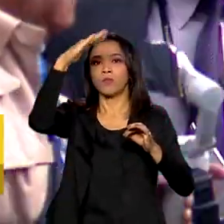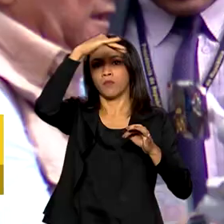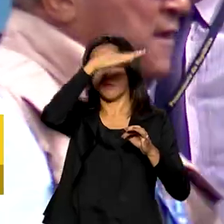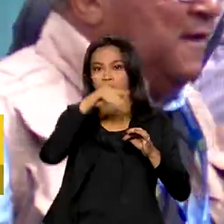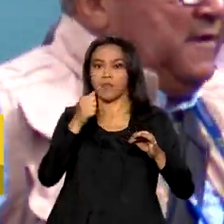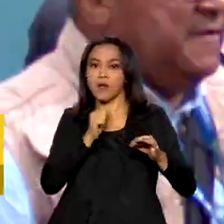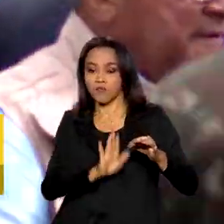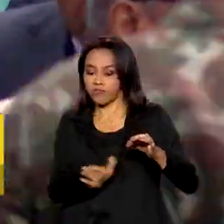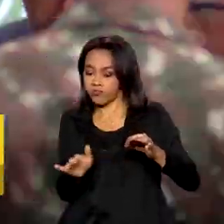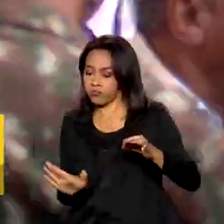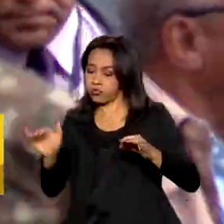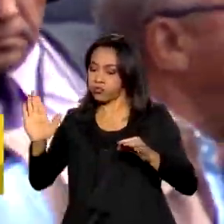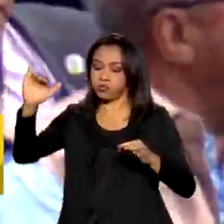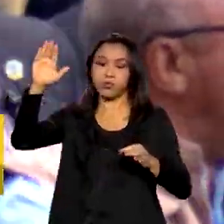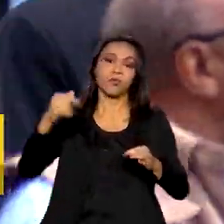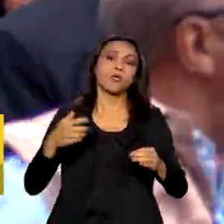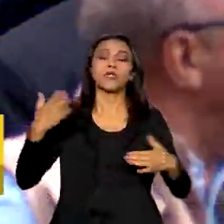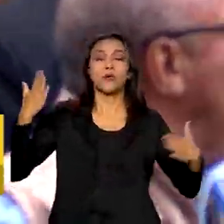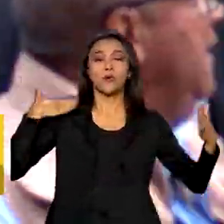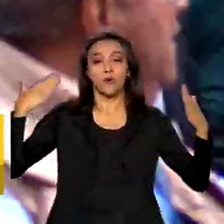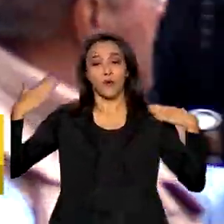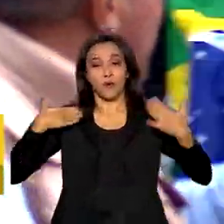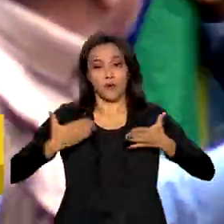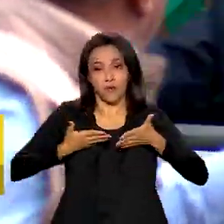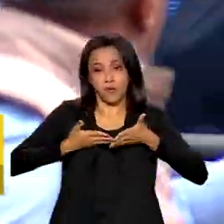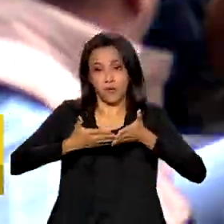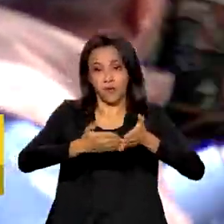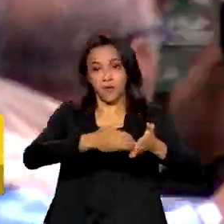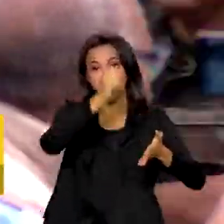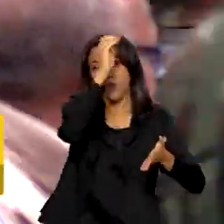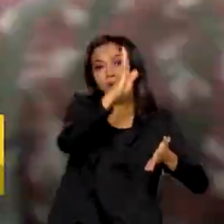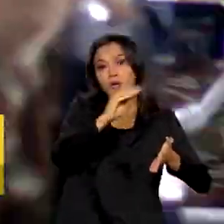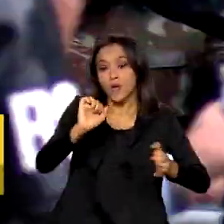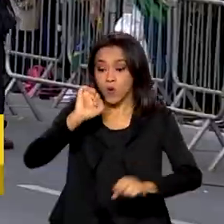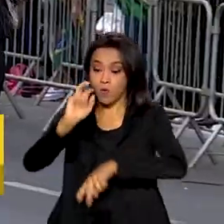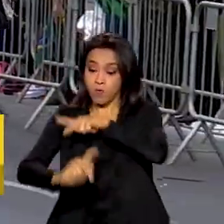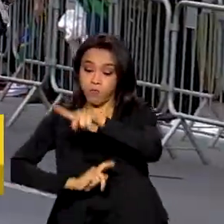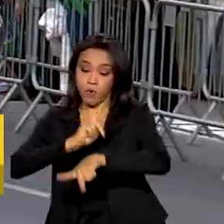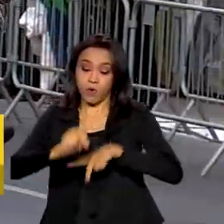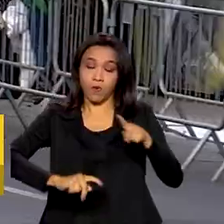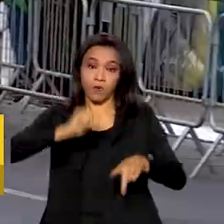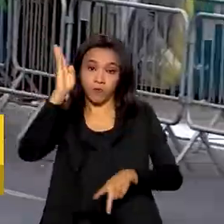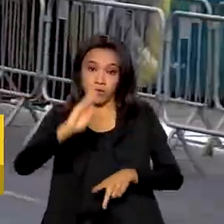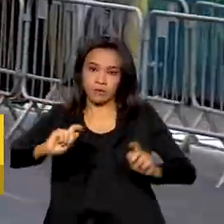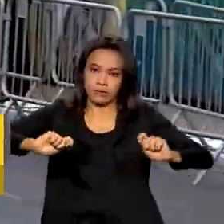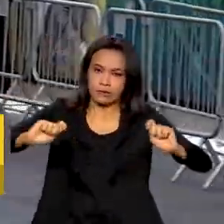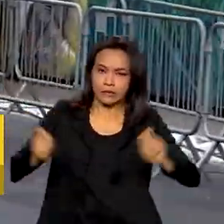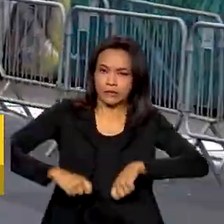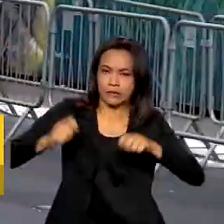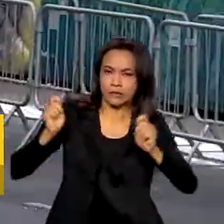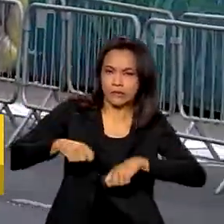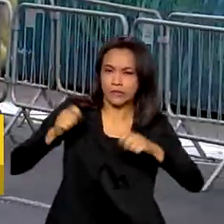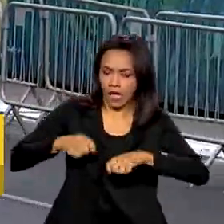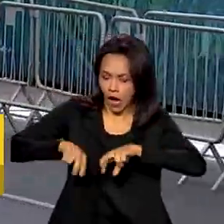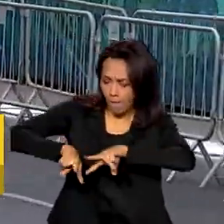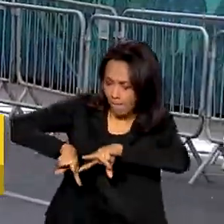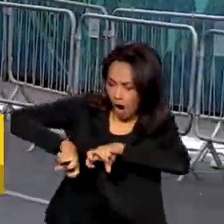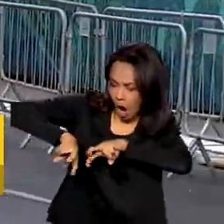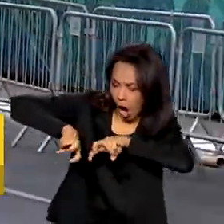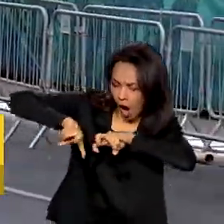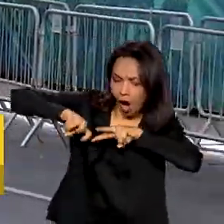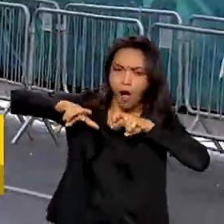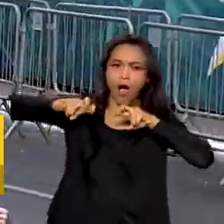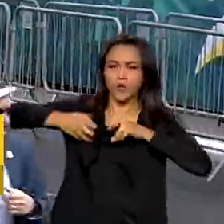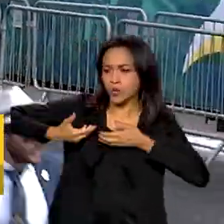A Marinha do Brasil e o povo brasileiro mostrar que tem capacidade de explorar todas essas